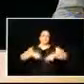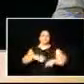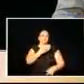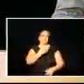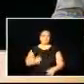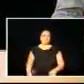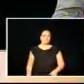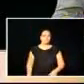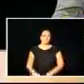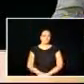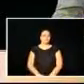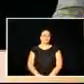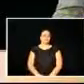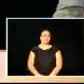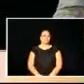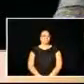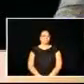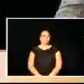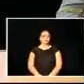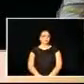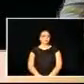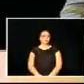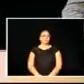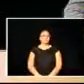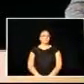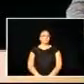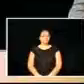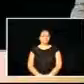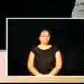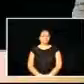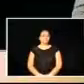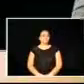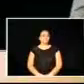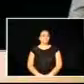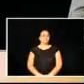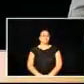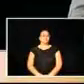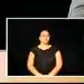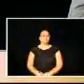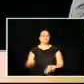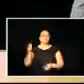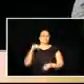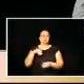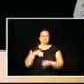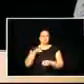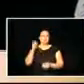uma das condicionantes aí da campanha dele, uma das propostas, era o seguinte, era